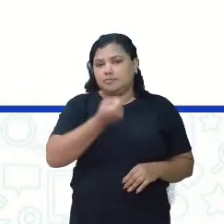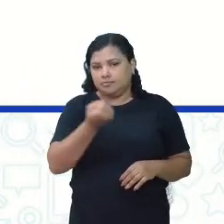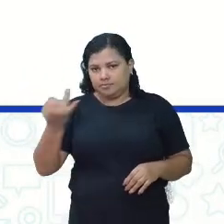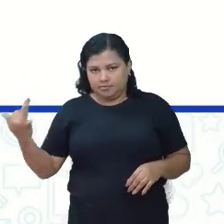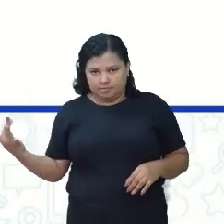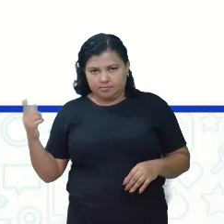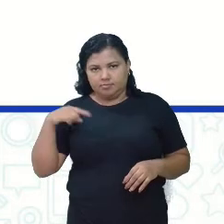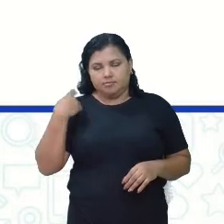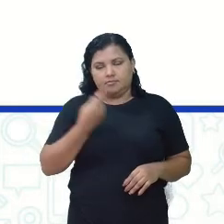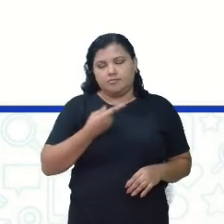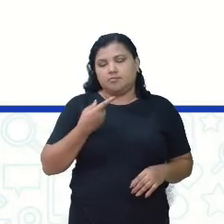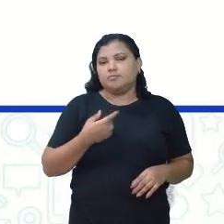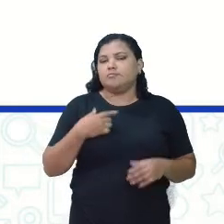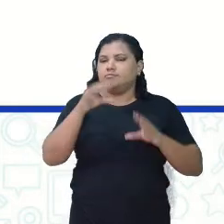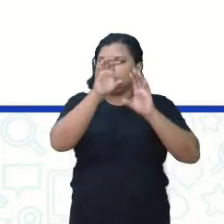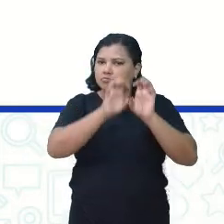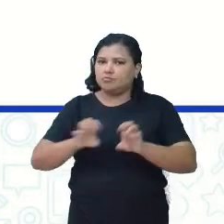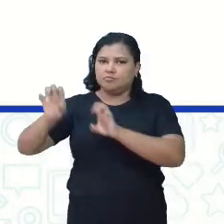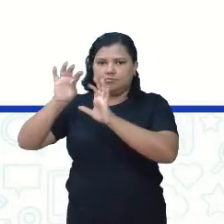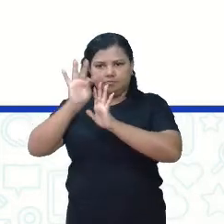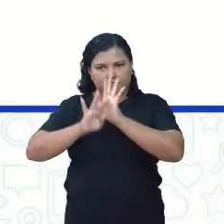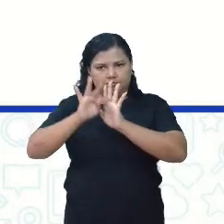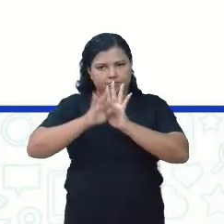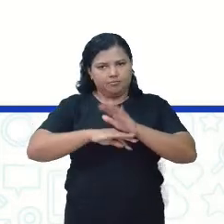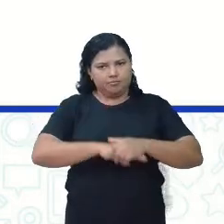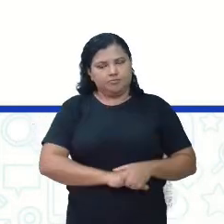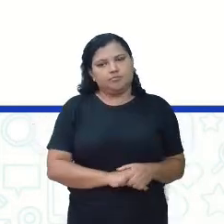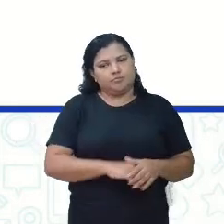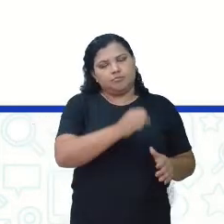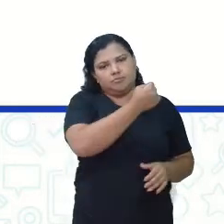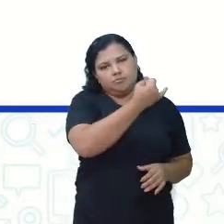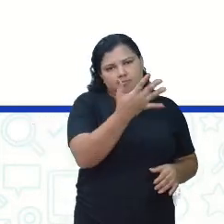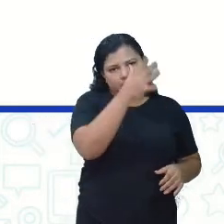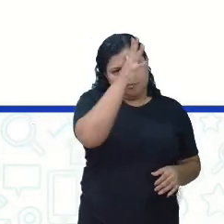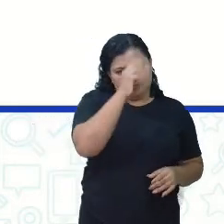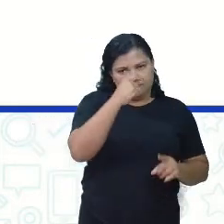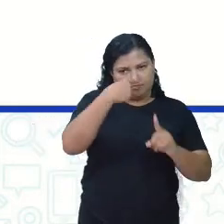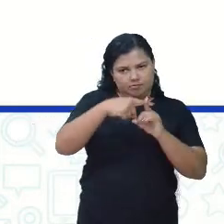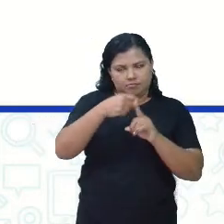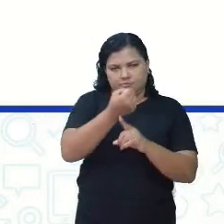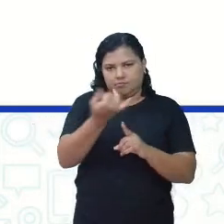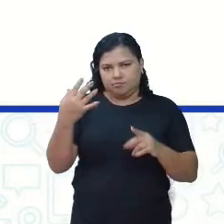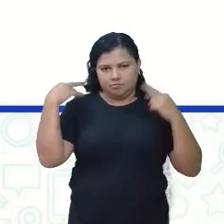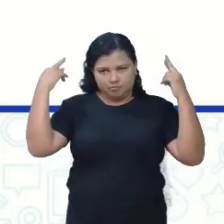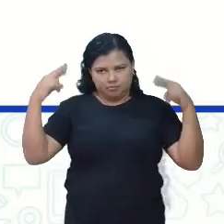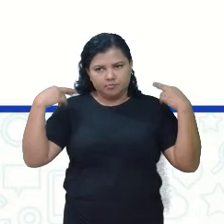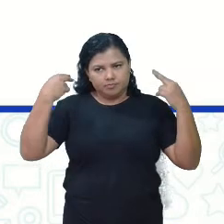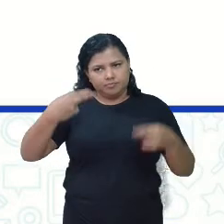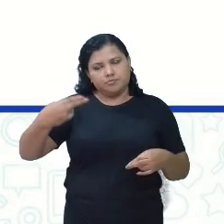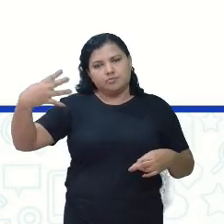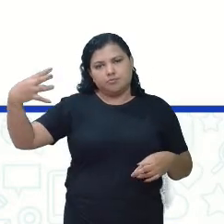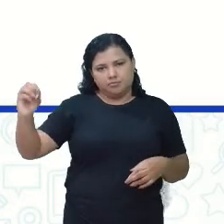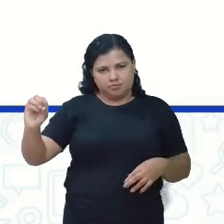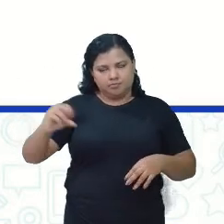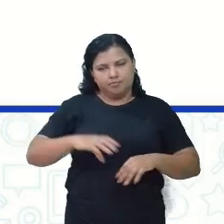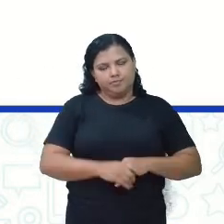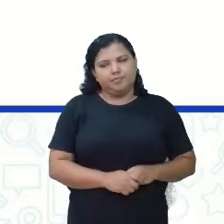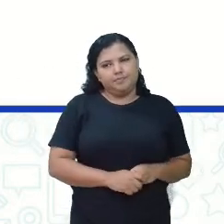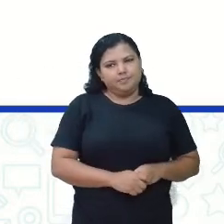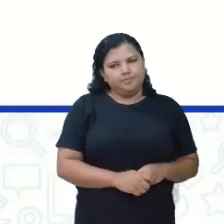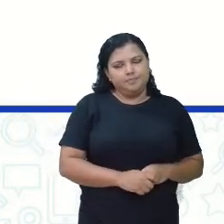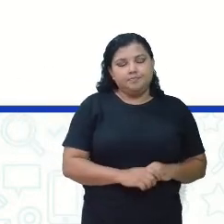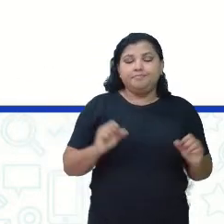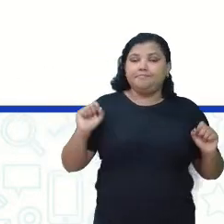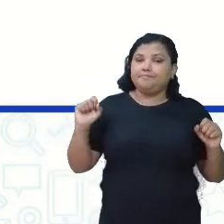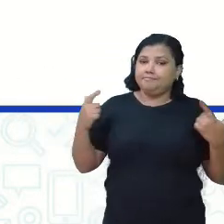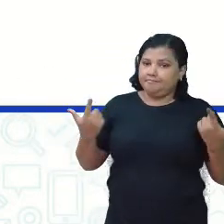gente extrai lá do texto. Quantidade de galinhas mais quantidade de carneiros igual a 40.